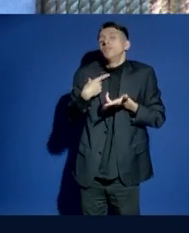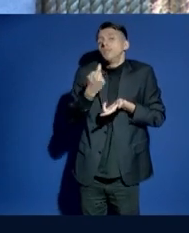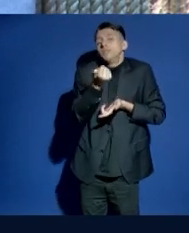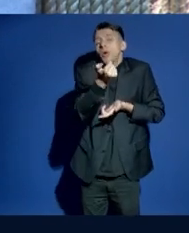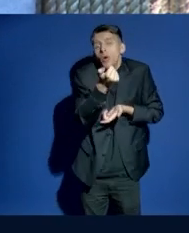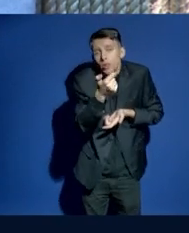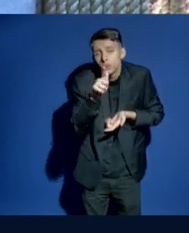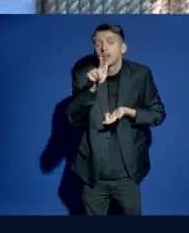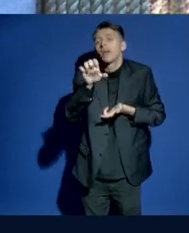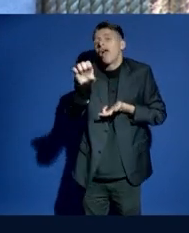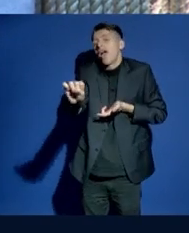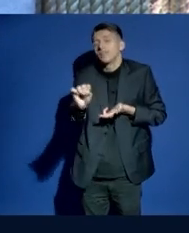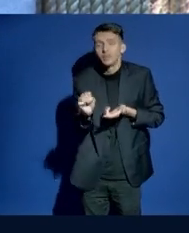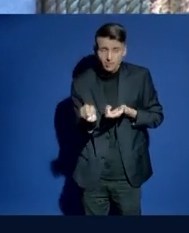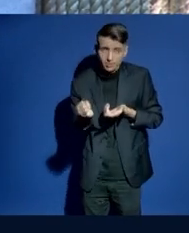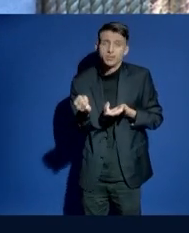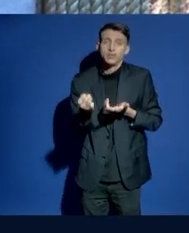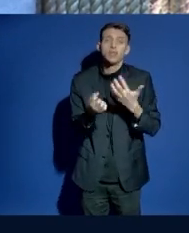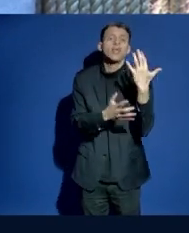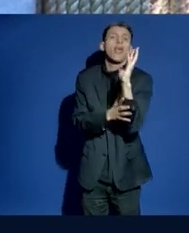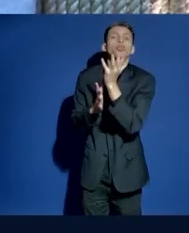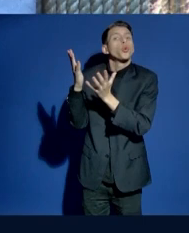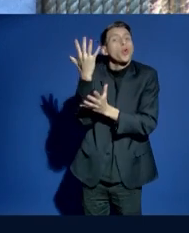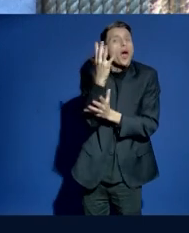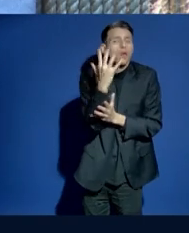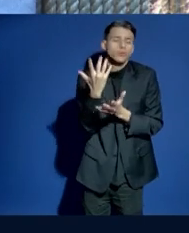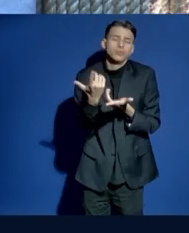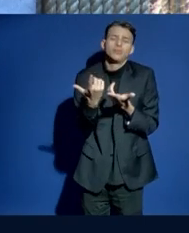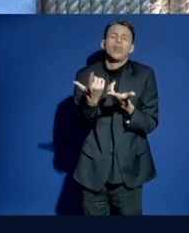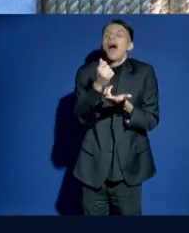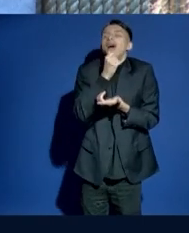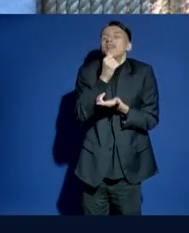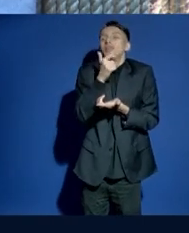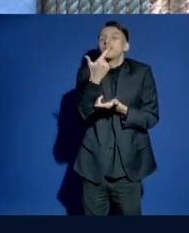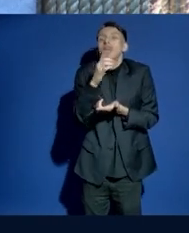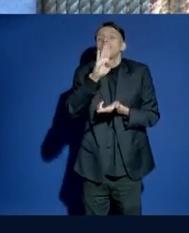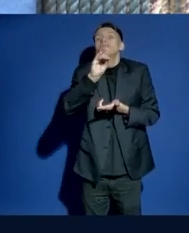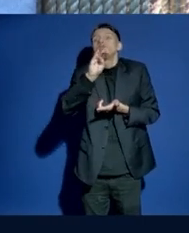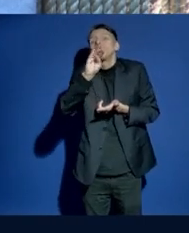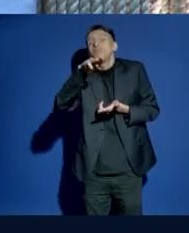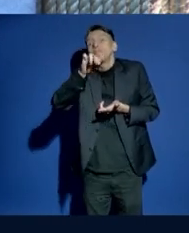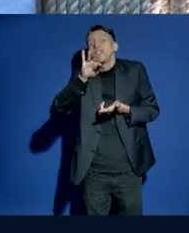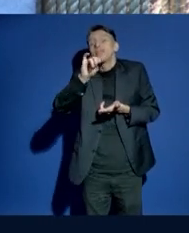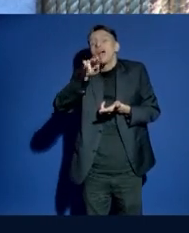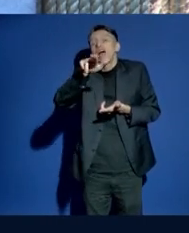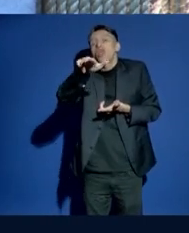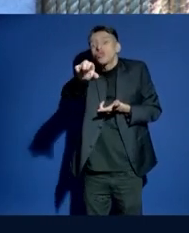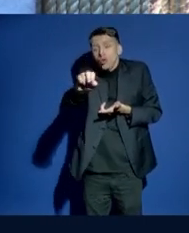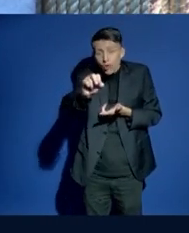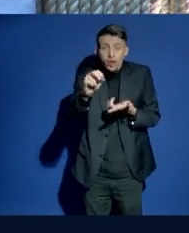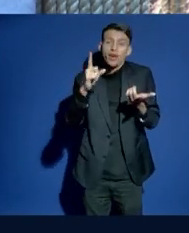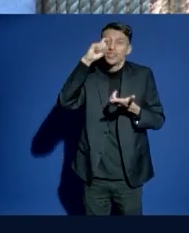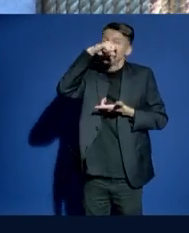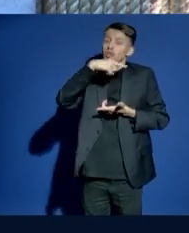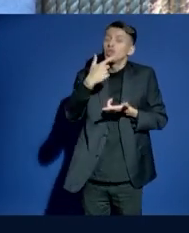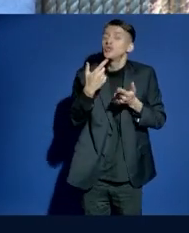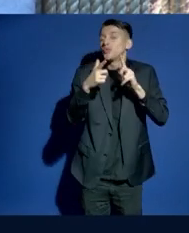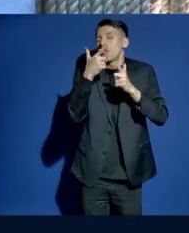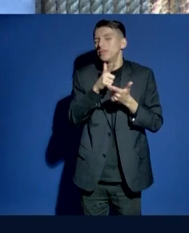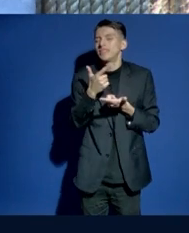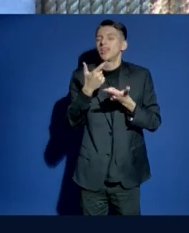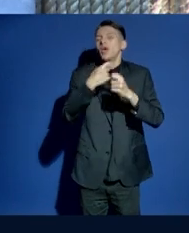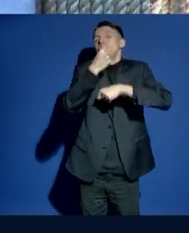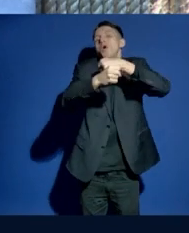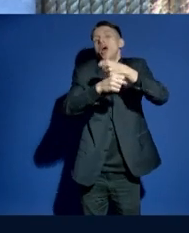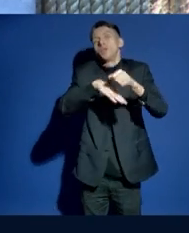oferta de gás natural Você não tem o biometano firme para oferecer no ano todo você tem uma um problema de conseguir monetizar ele de alguma forma